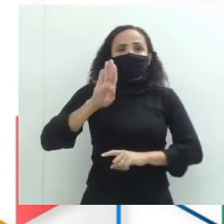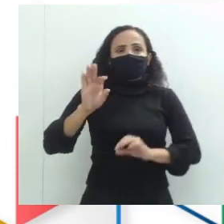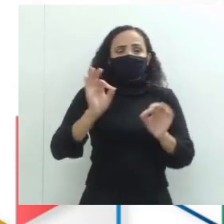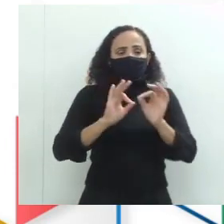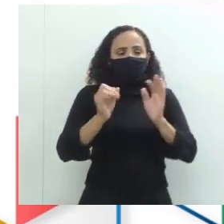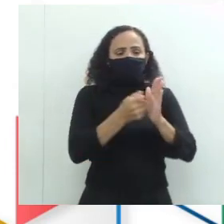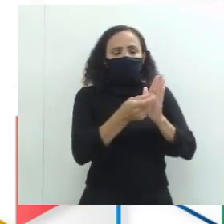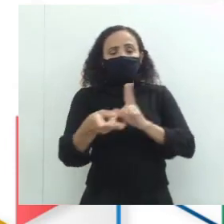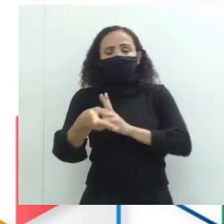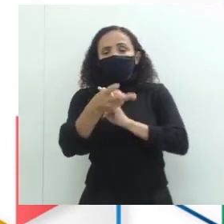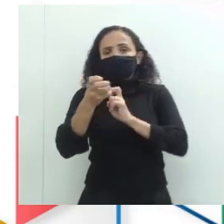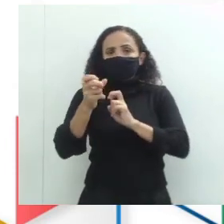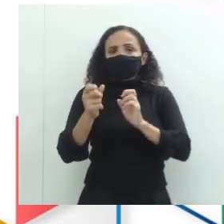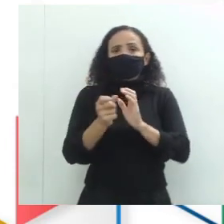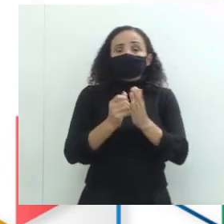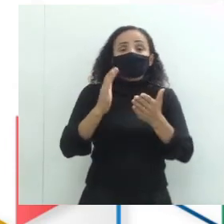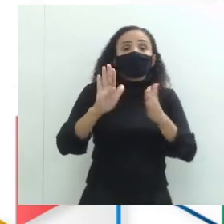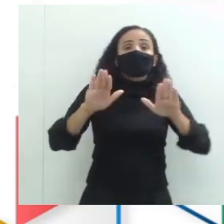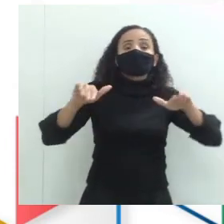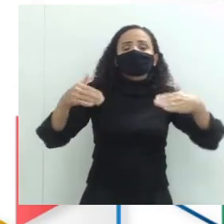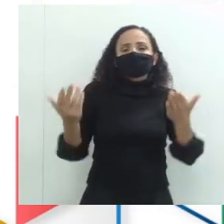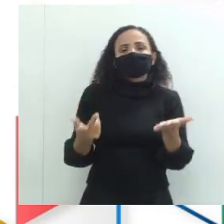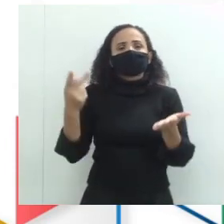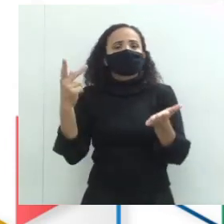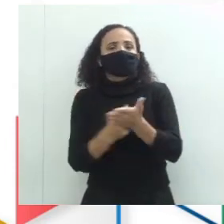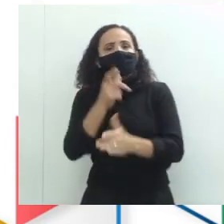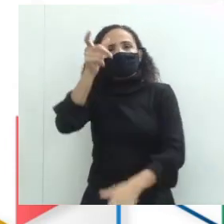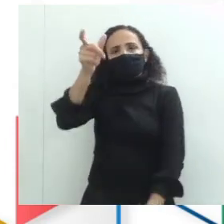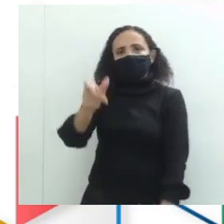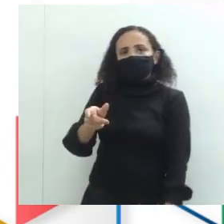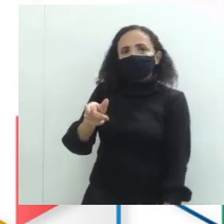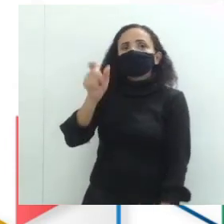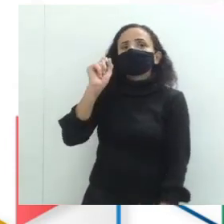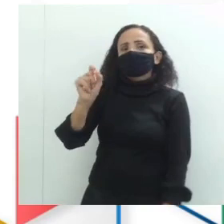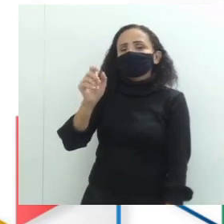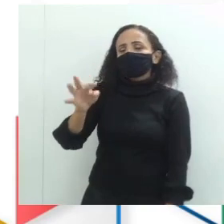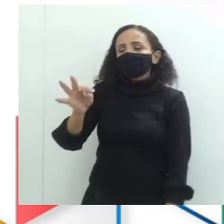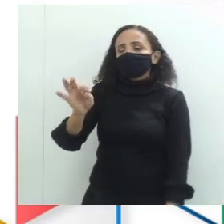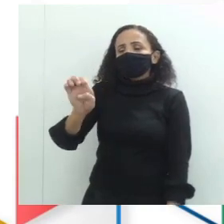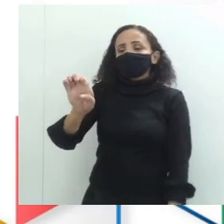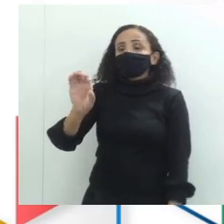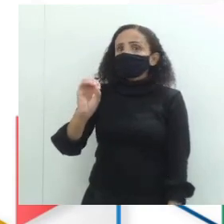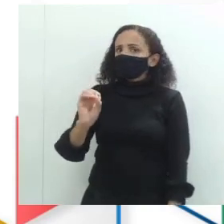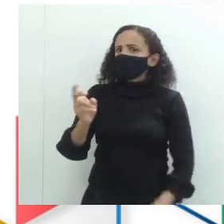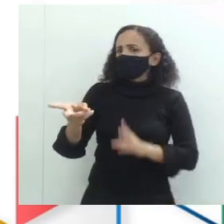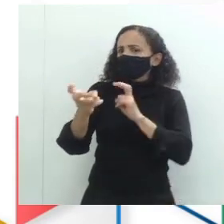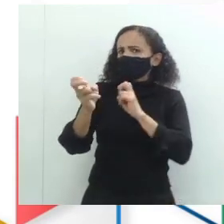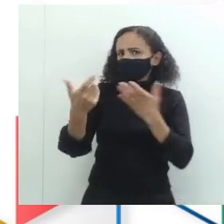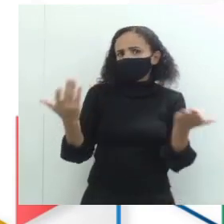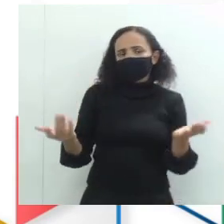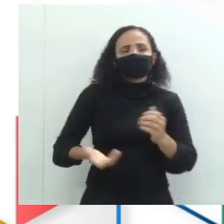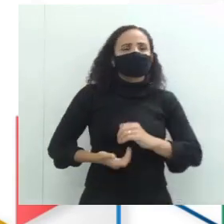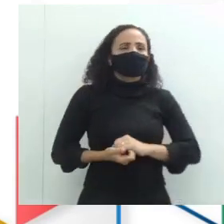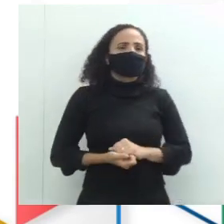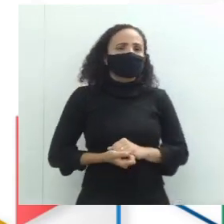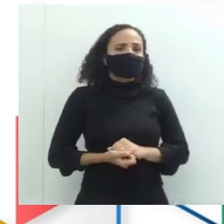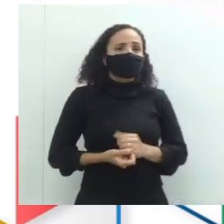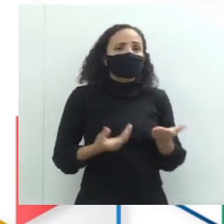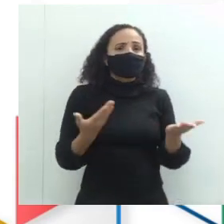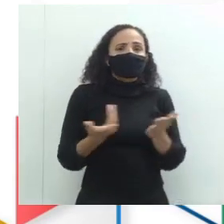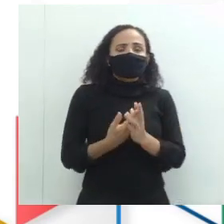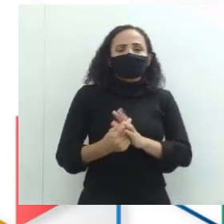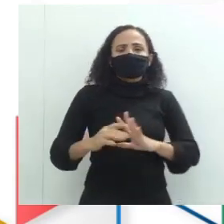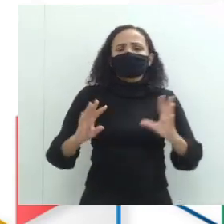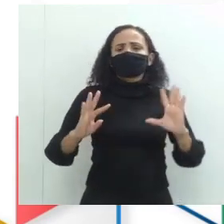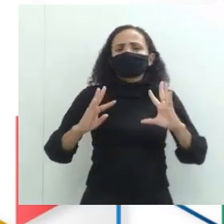o erro cometido por Theo. Muito fácil. Olhar o erro dos outros é muito fácil. Vocês vão ver comigo, tá? E por final,